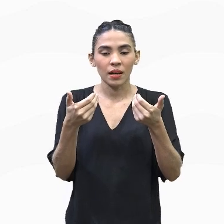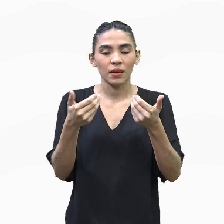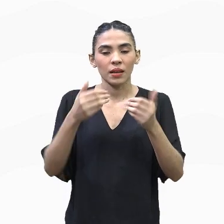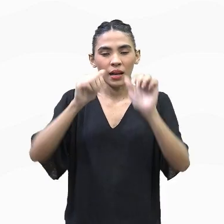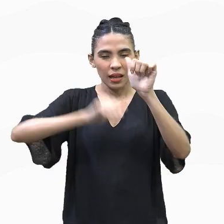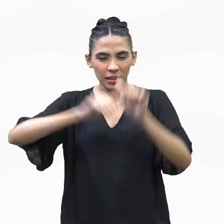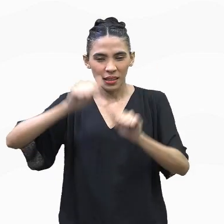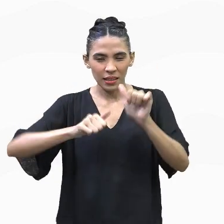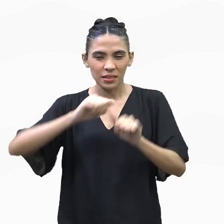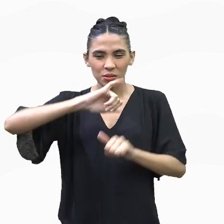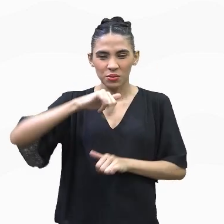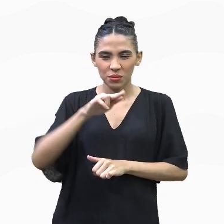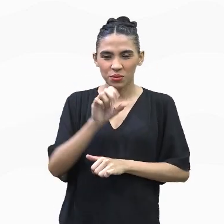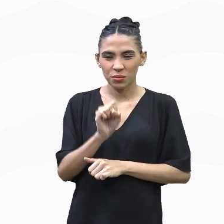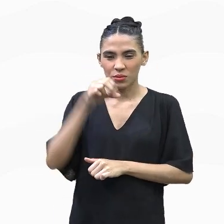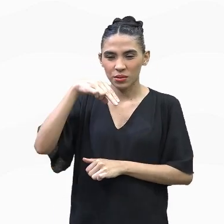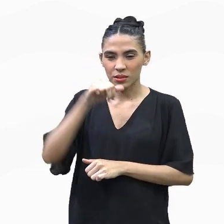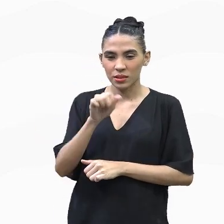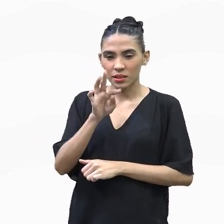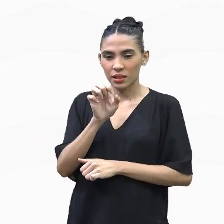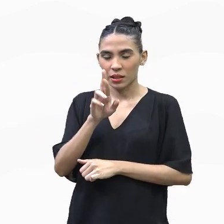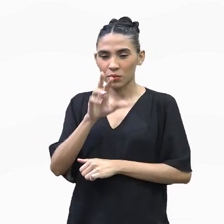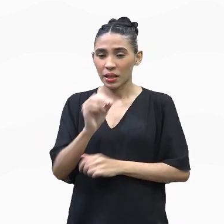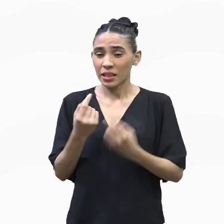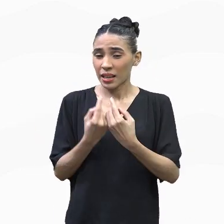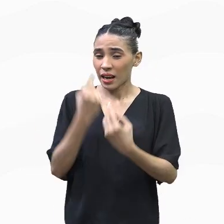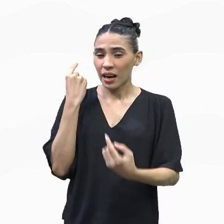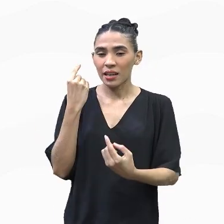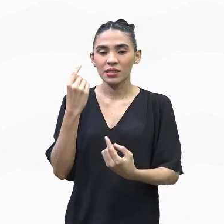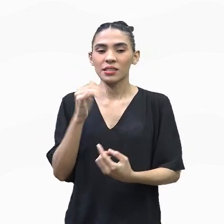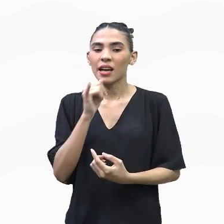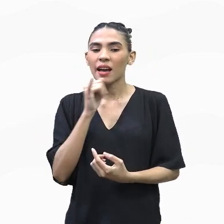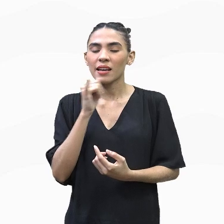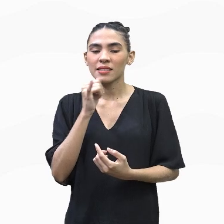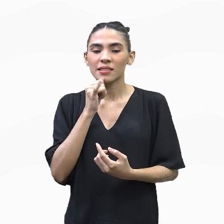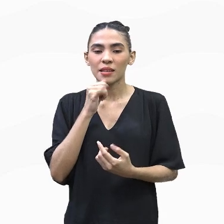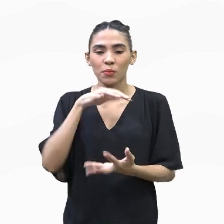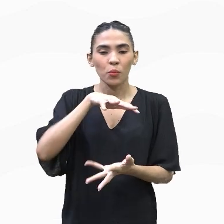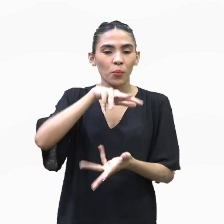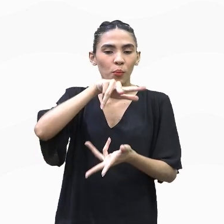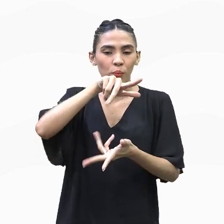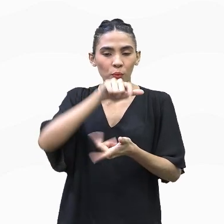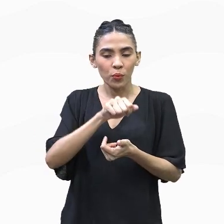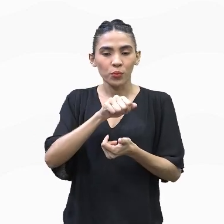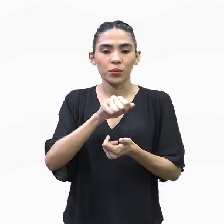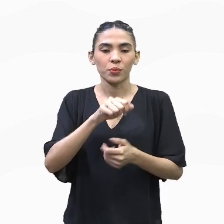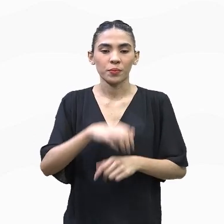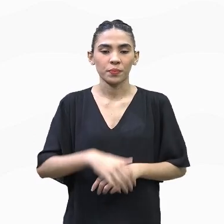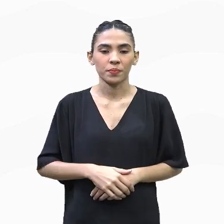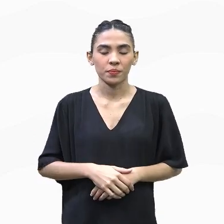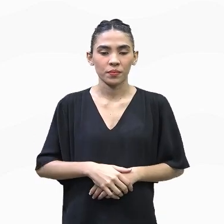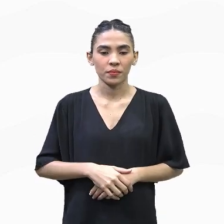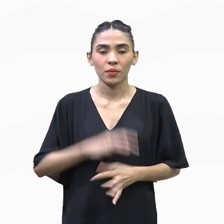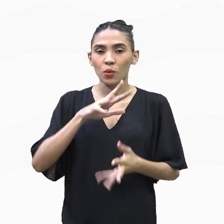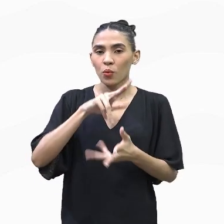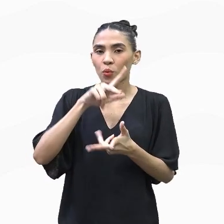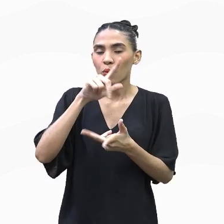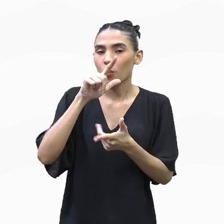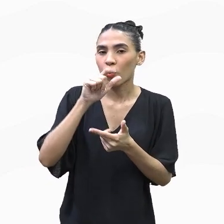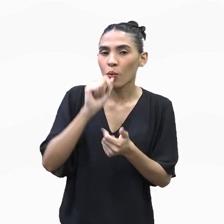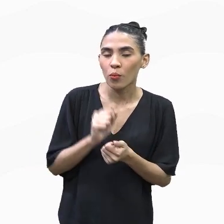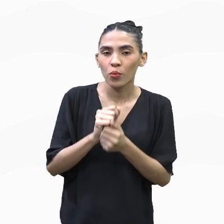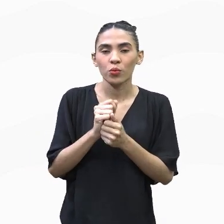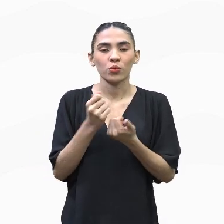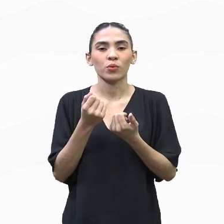ou seja, tudo era o divino, tudo estava para o mundo digamos,